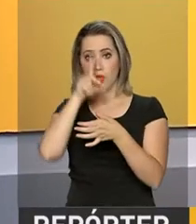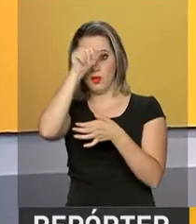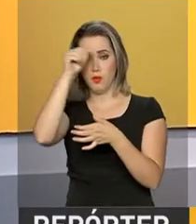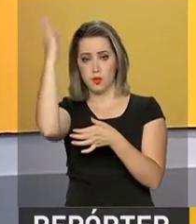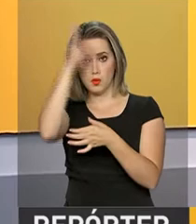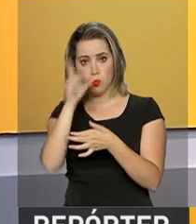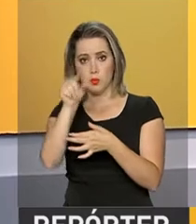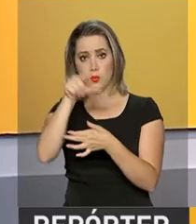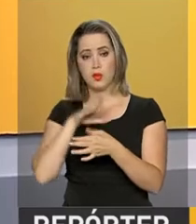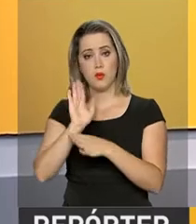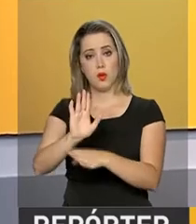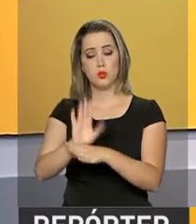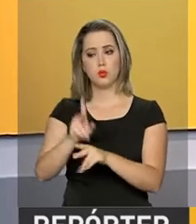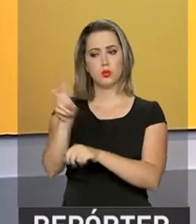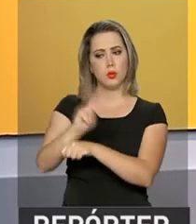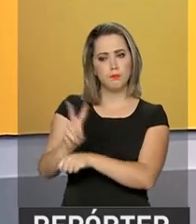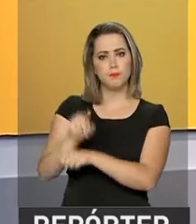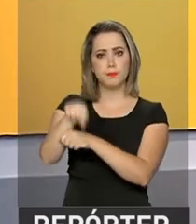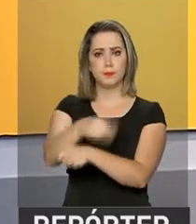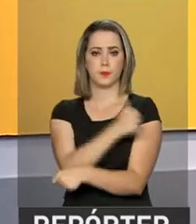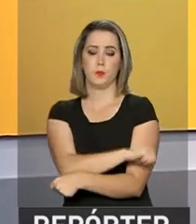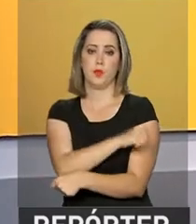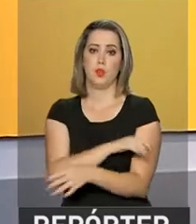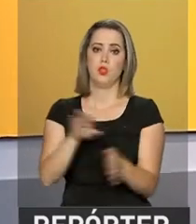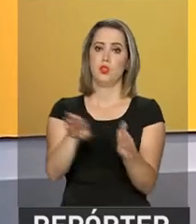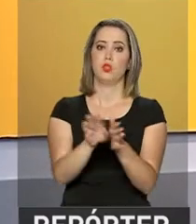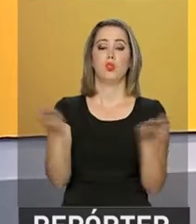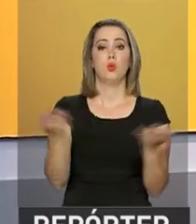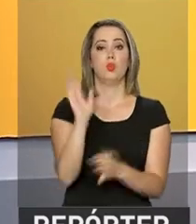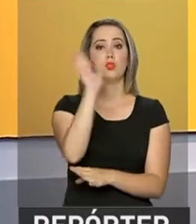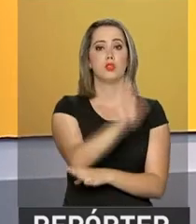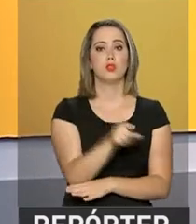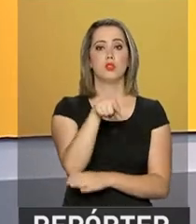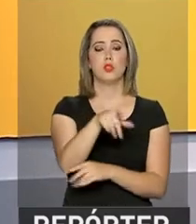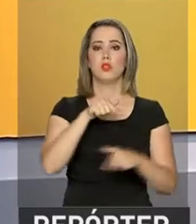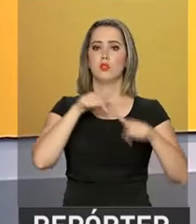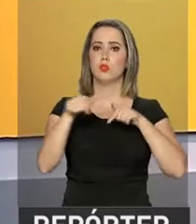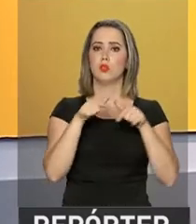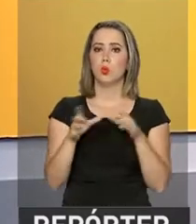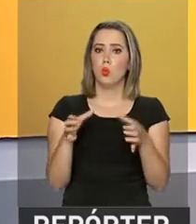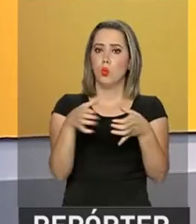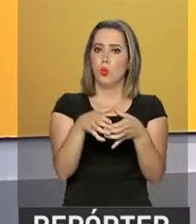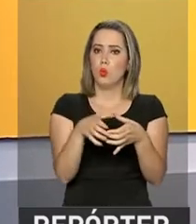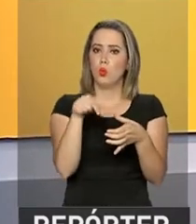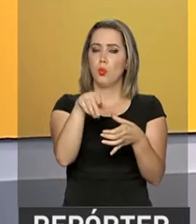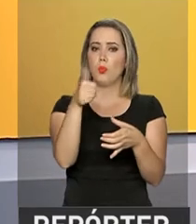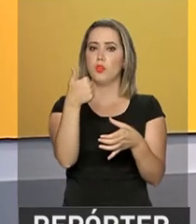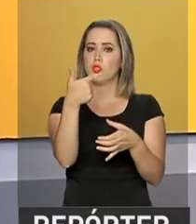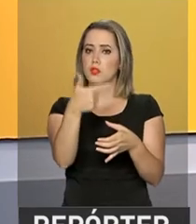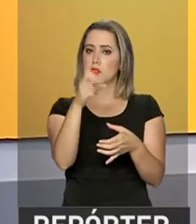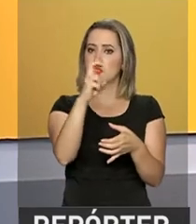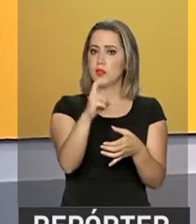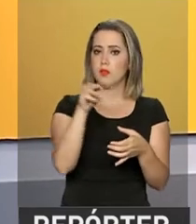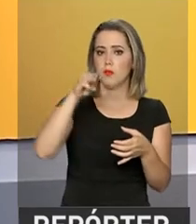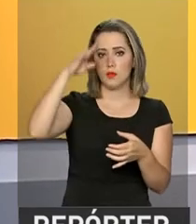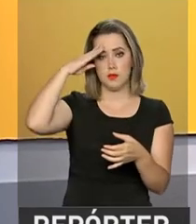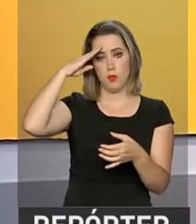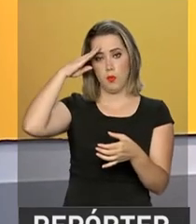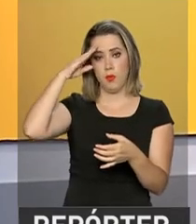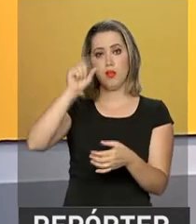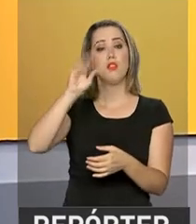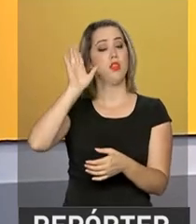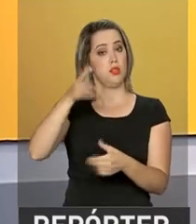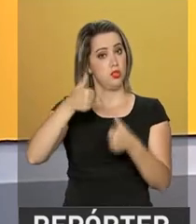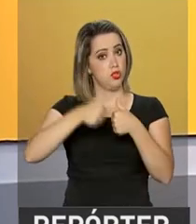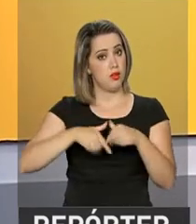patrulhamento do Rio de Janeiro chegam ao estado agora à tarde. Eles vão trabalhar em conjunto com 125 militares que